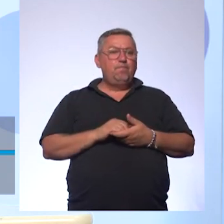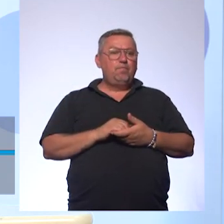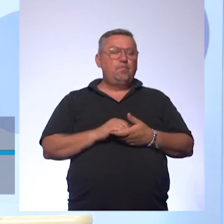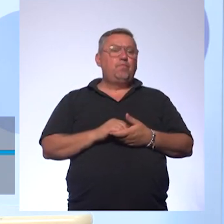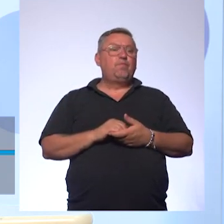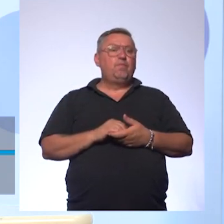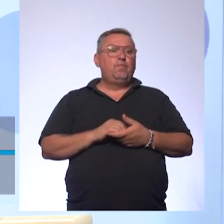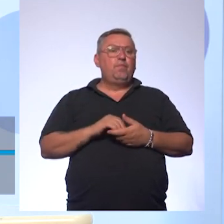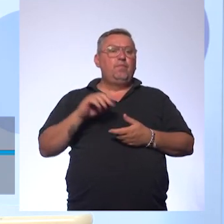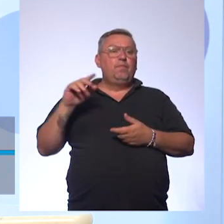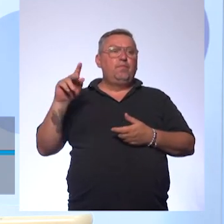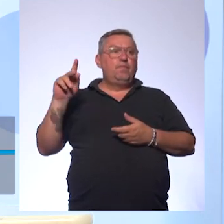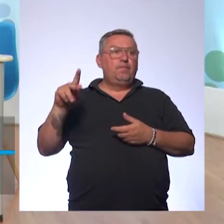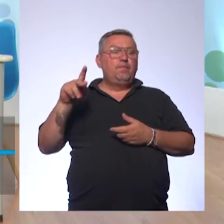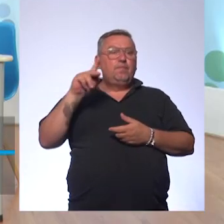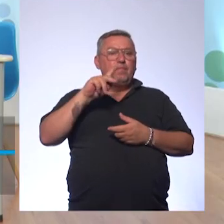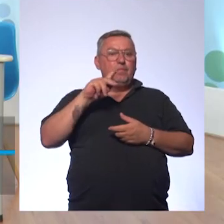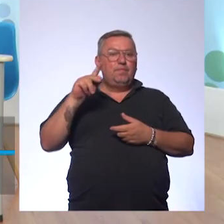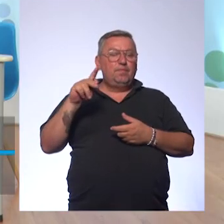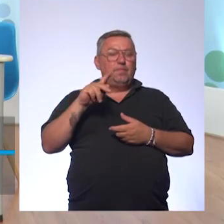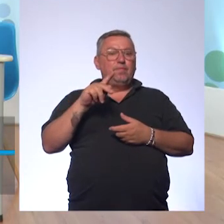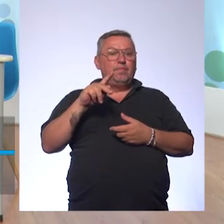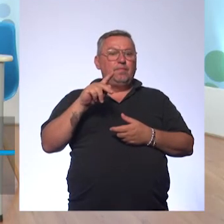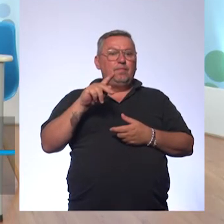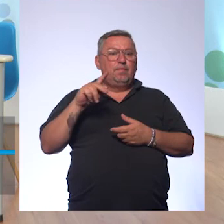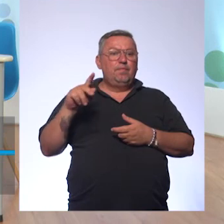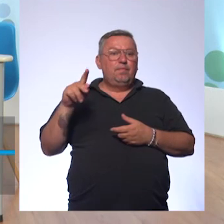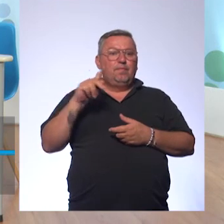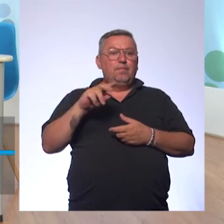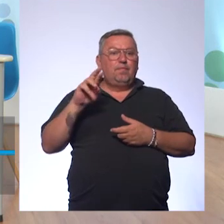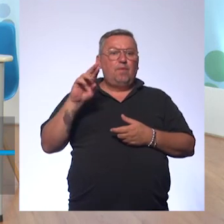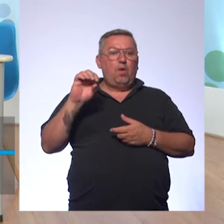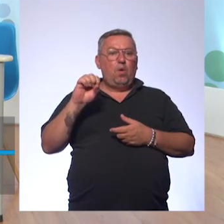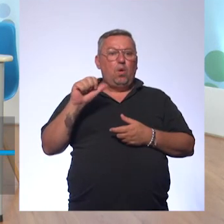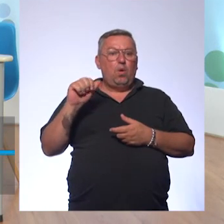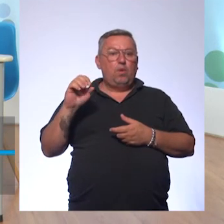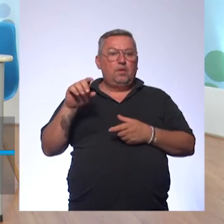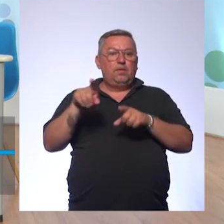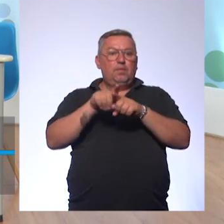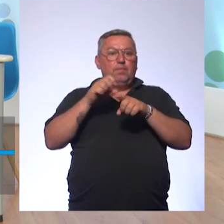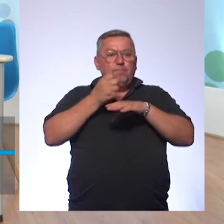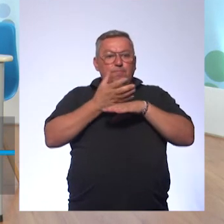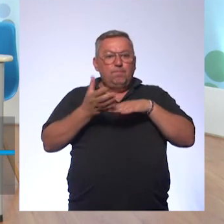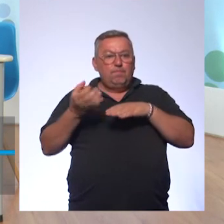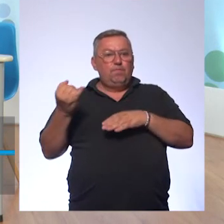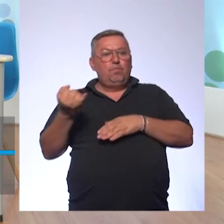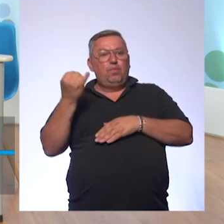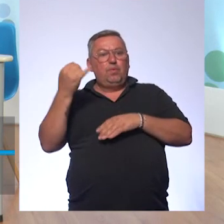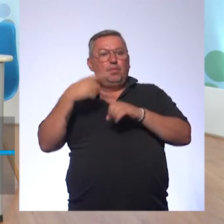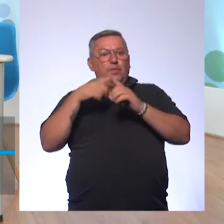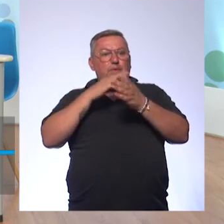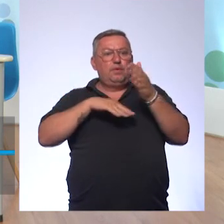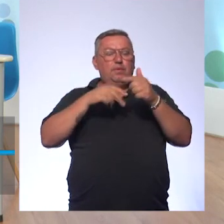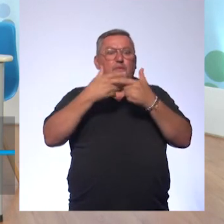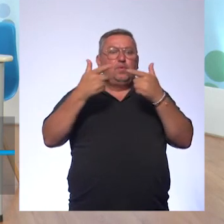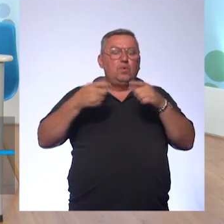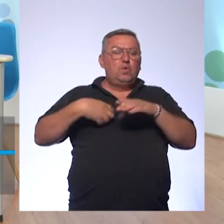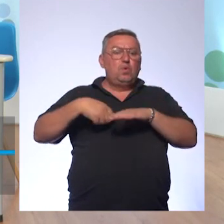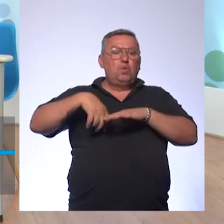Latitude e altitude, colocou aqui o professor Carlos José. Achei, ó, o professor Alceu colocou, sabe o